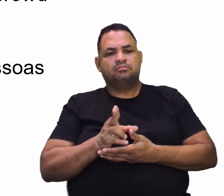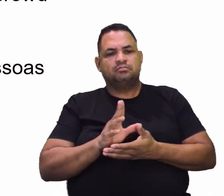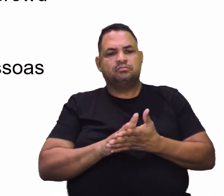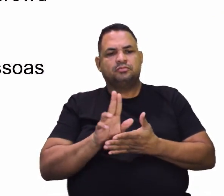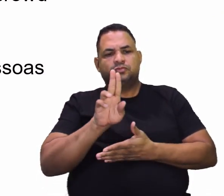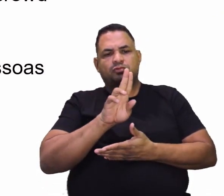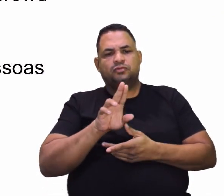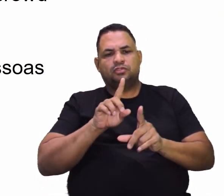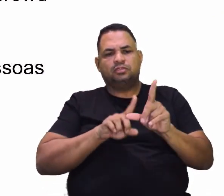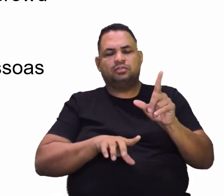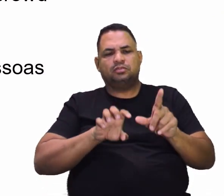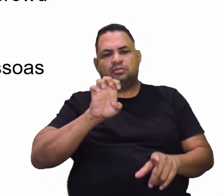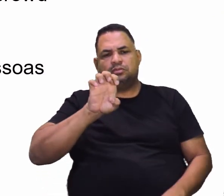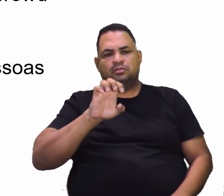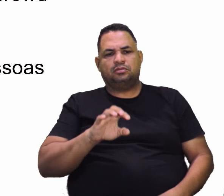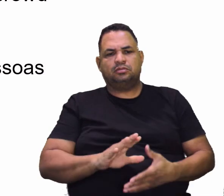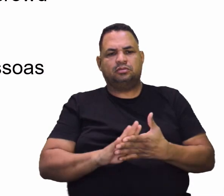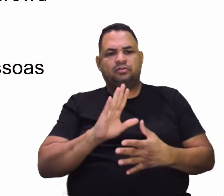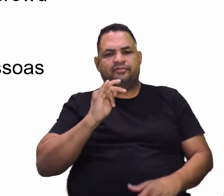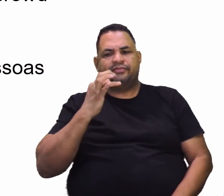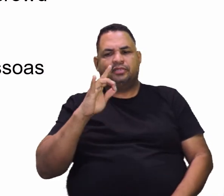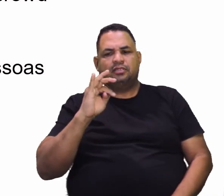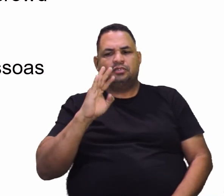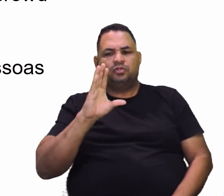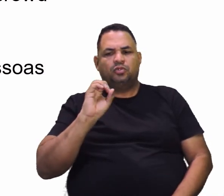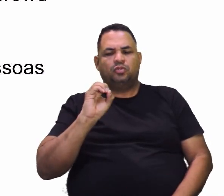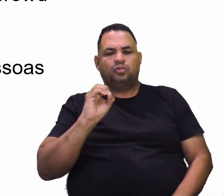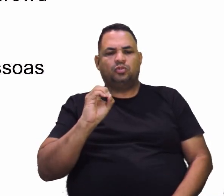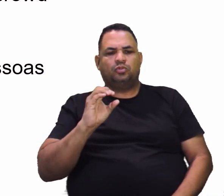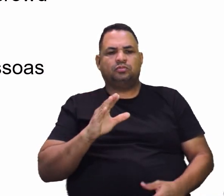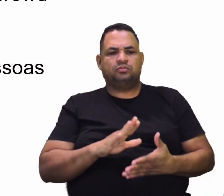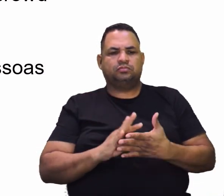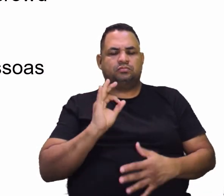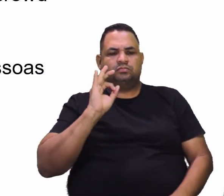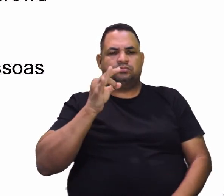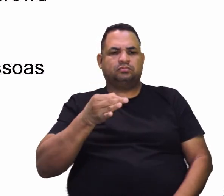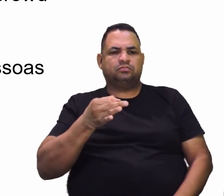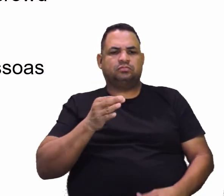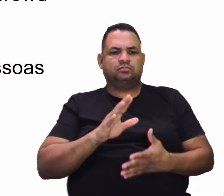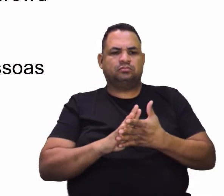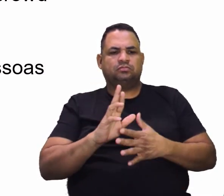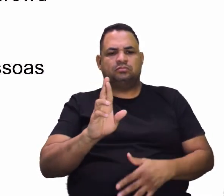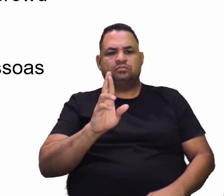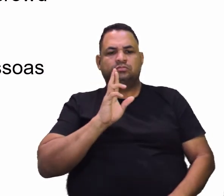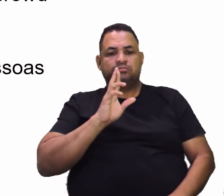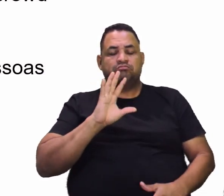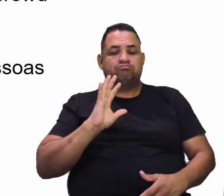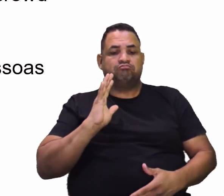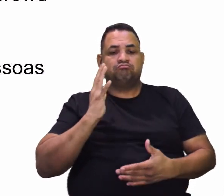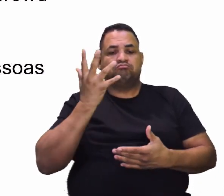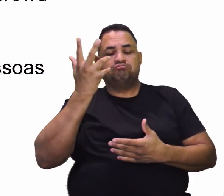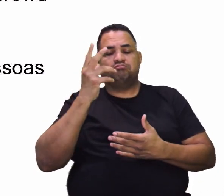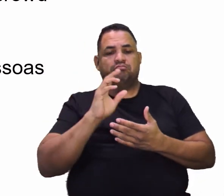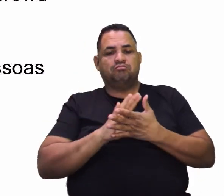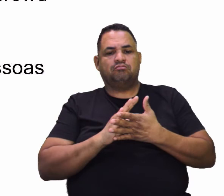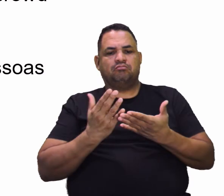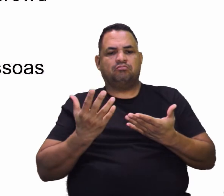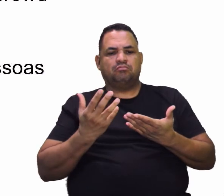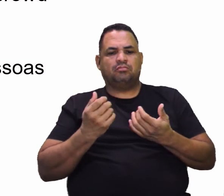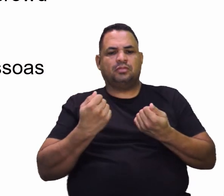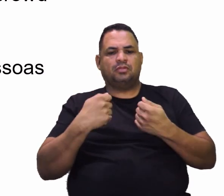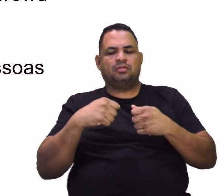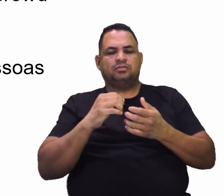E na frente. E significa efeito, certo? O resultado ou o efeito, porque também pode ser